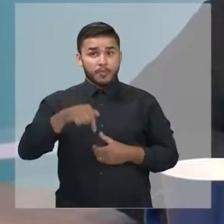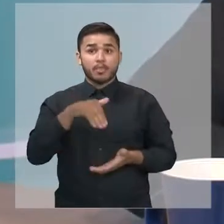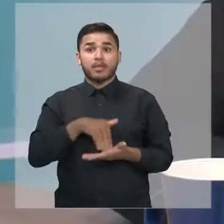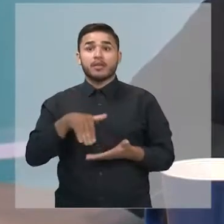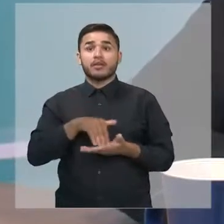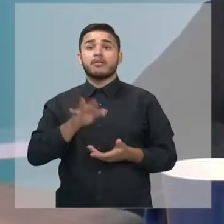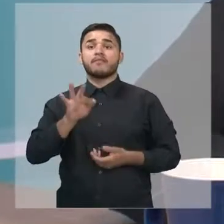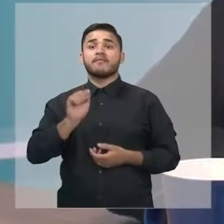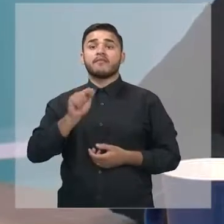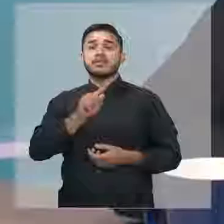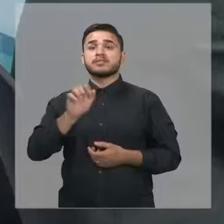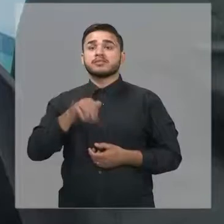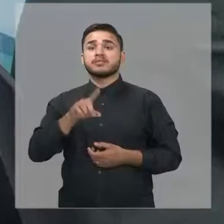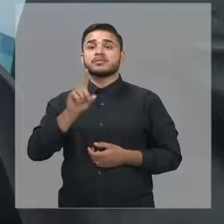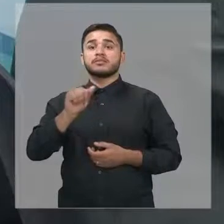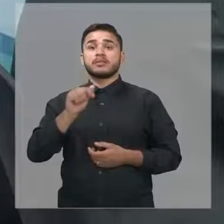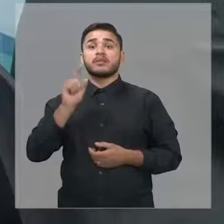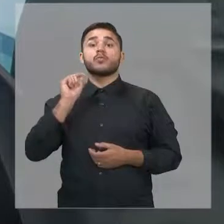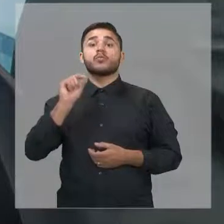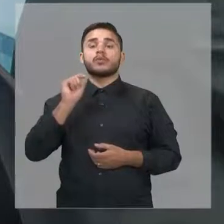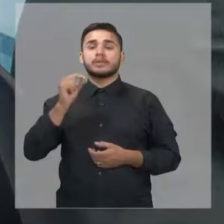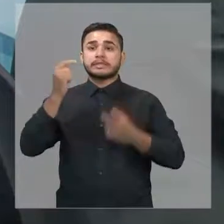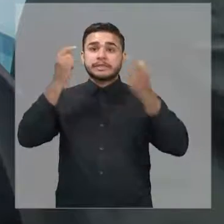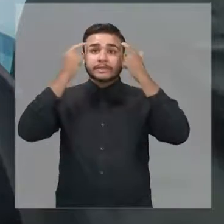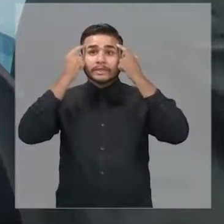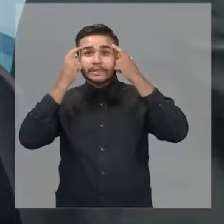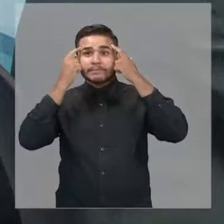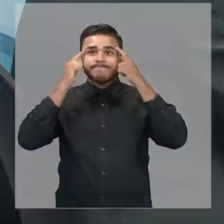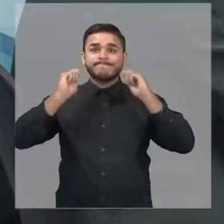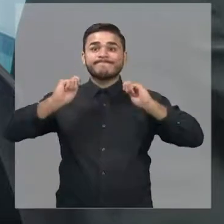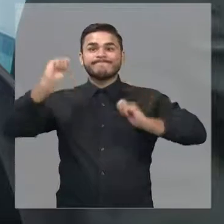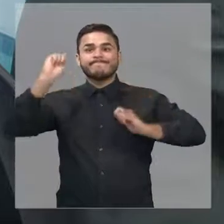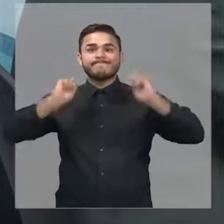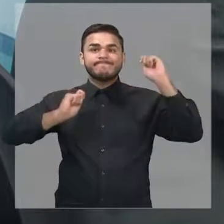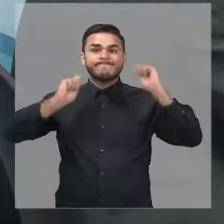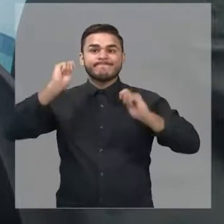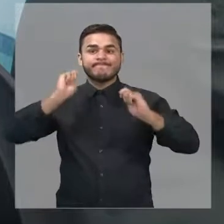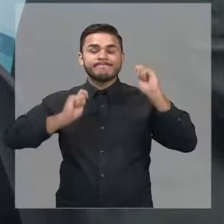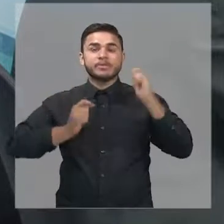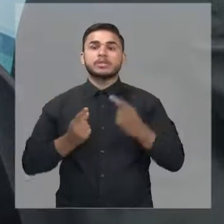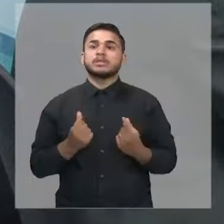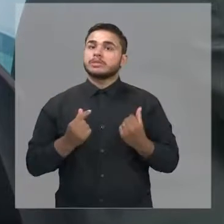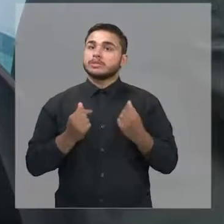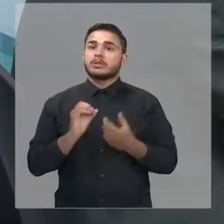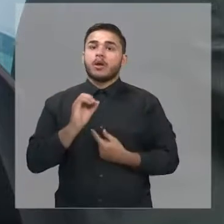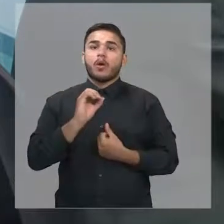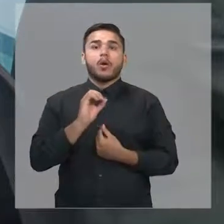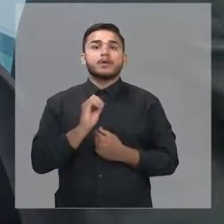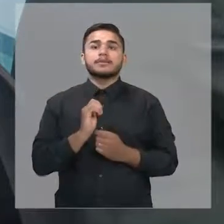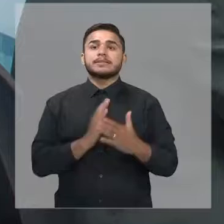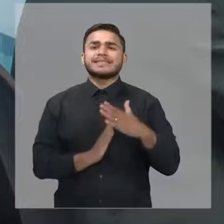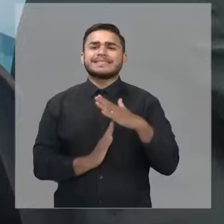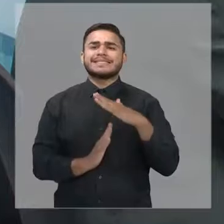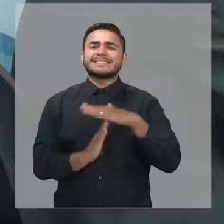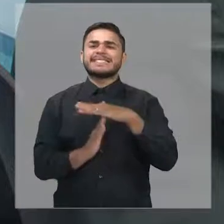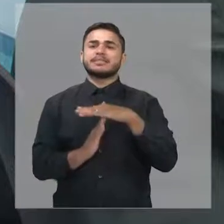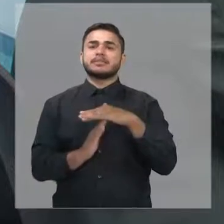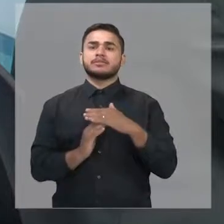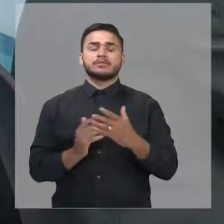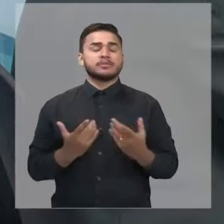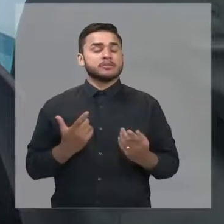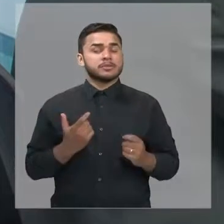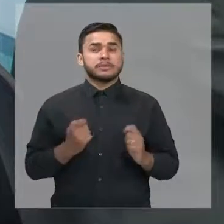orçamento ficava no máximo 0 a 0. Ninguém pensa em como é que nós vamos diminuir as despesas do Estado